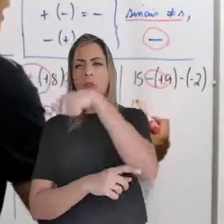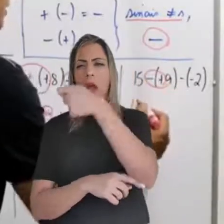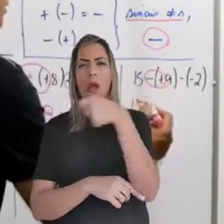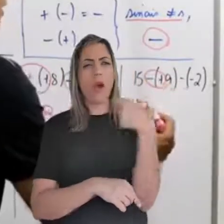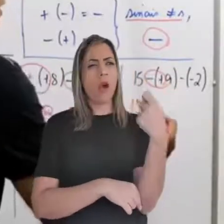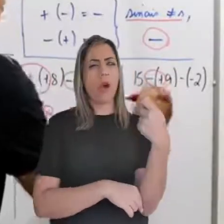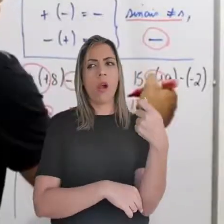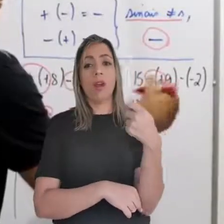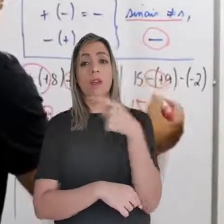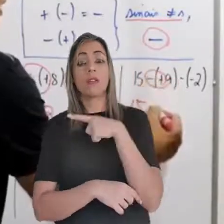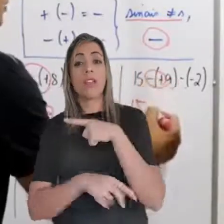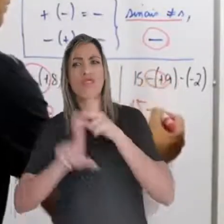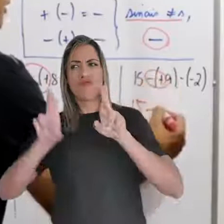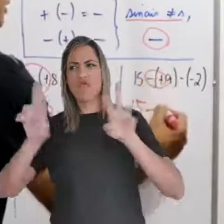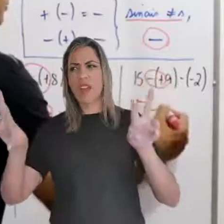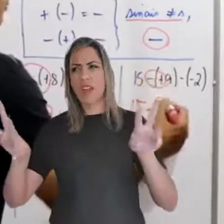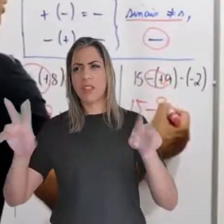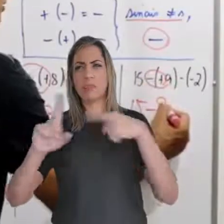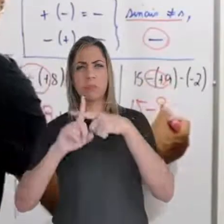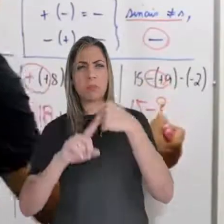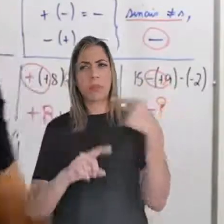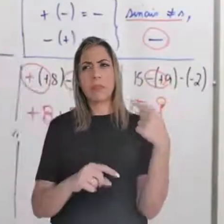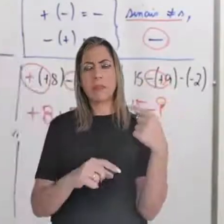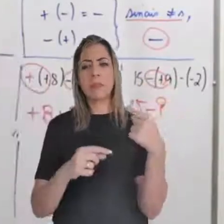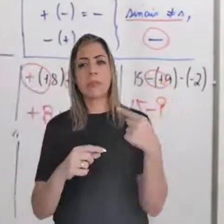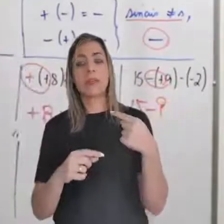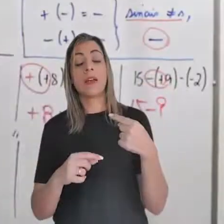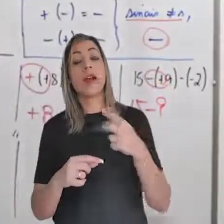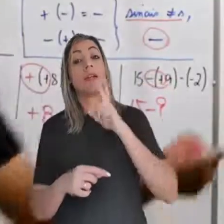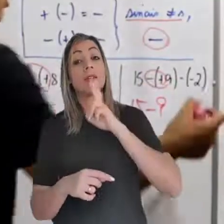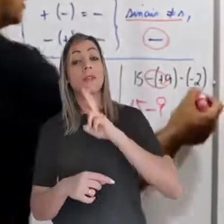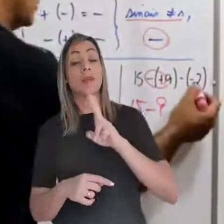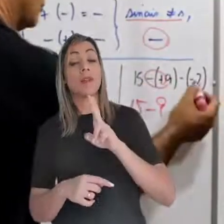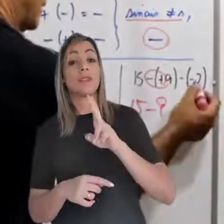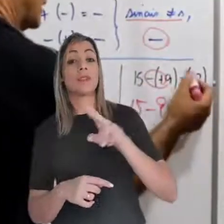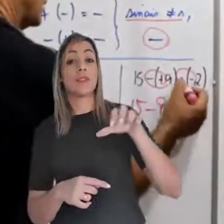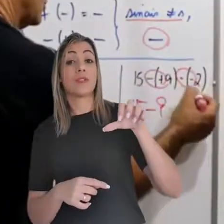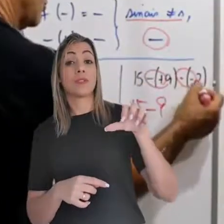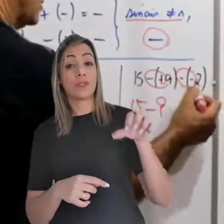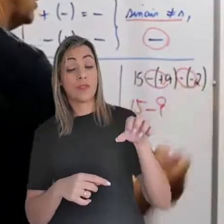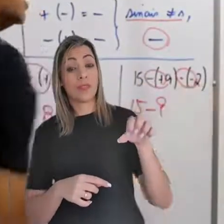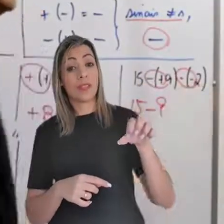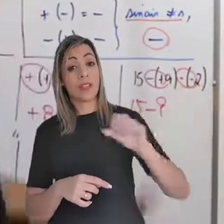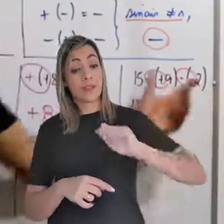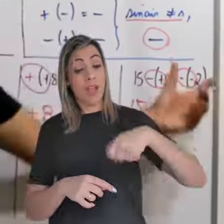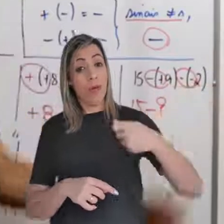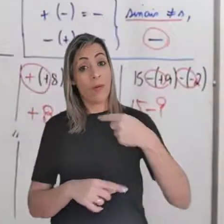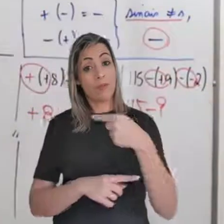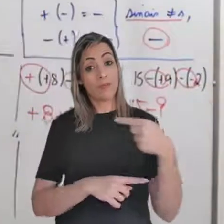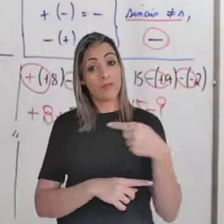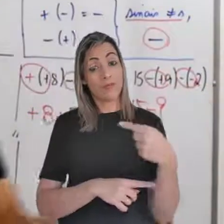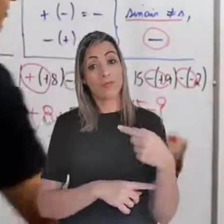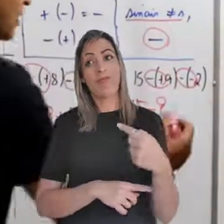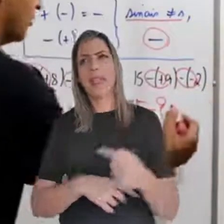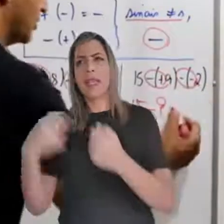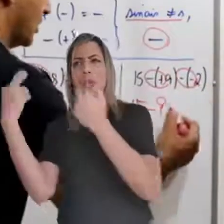dois sinais, eu tenho sinais diferentes, portanto, fica 9. E olhando para esses dois sinais, eu tenho